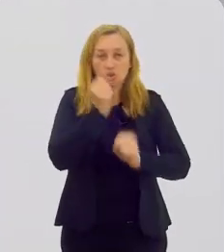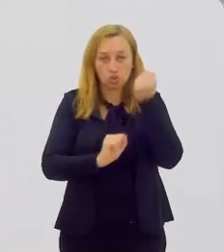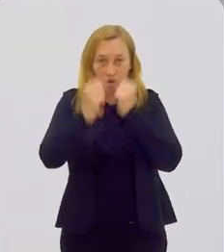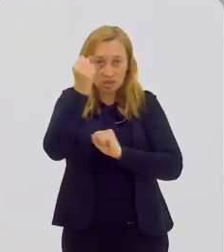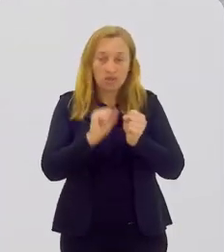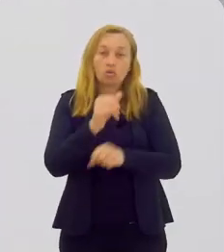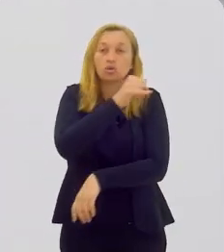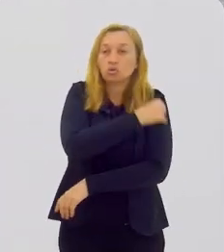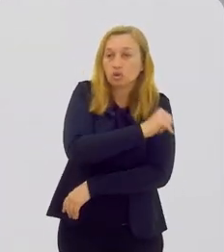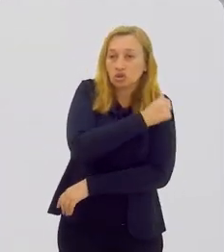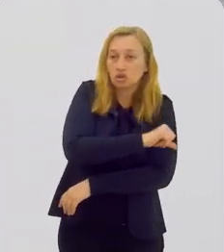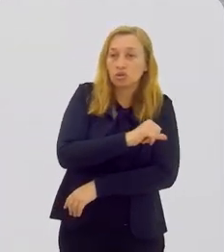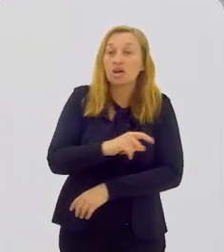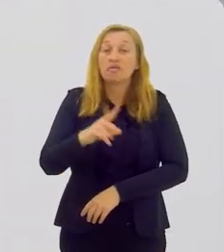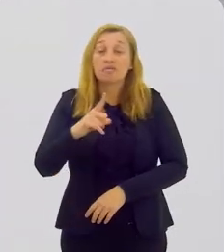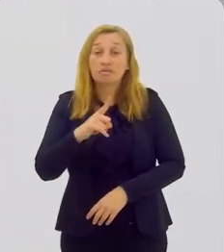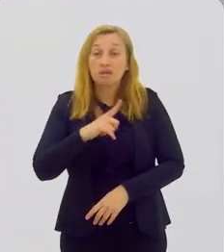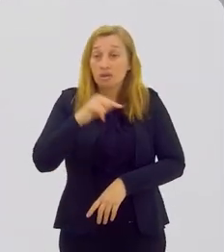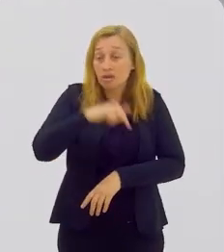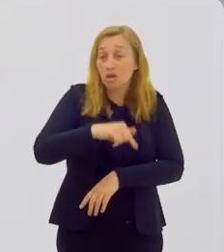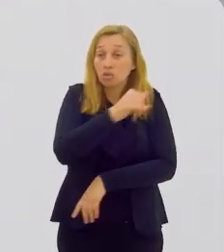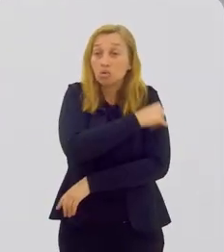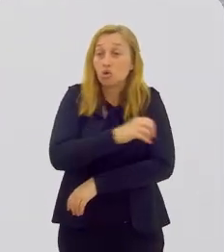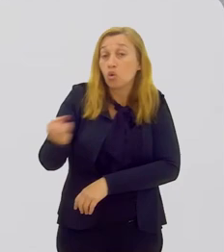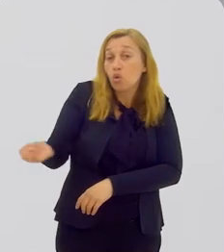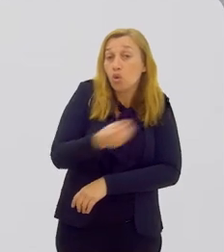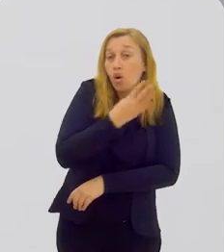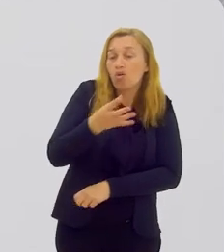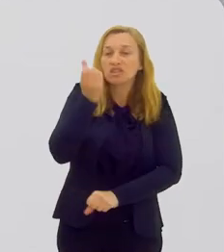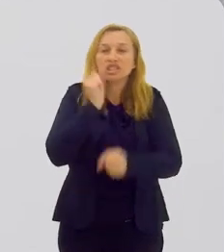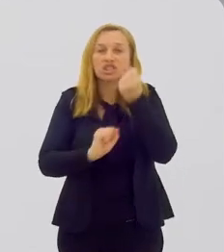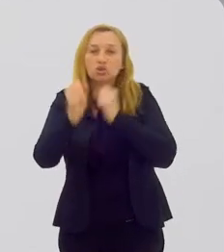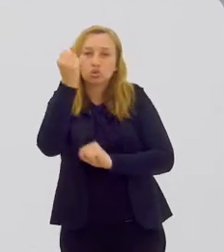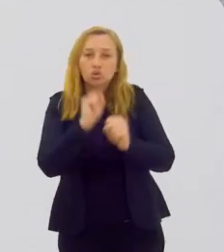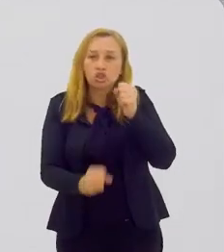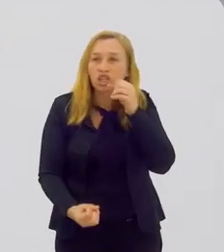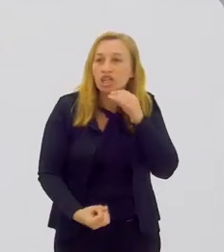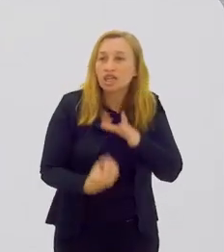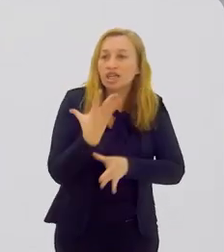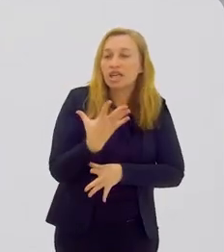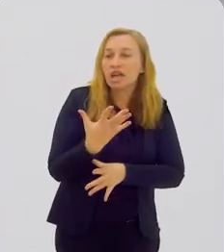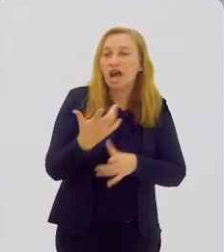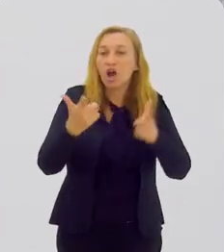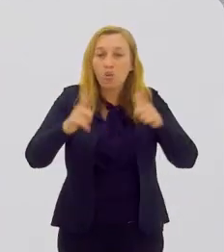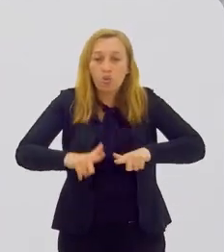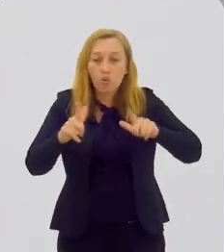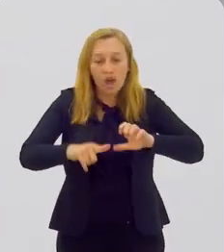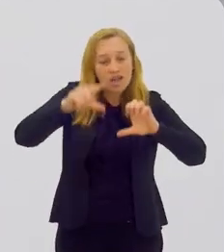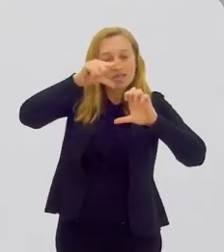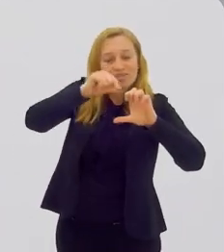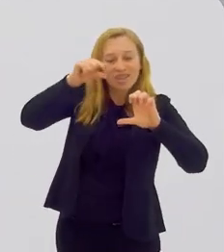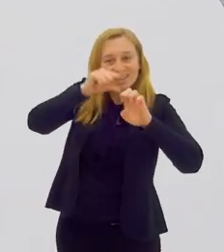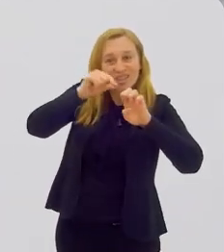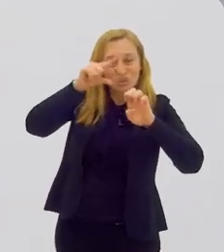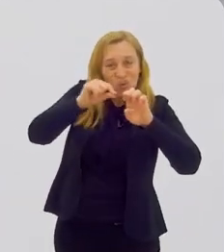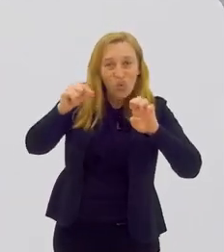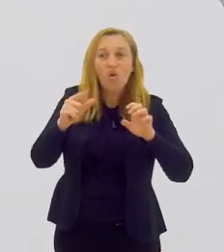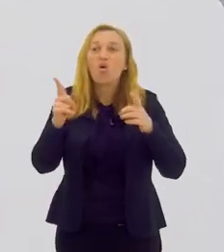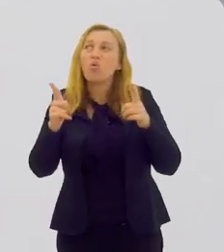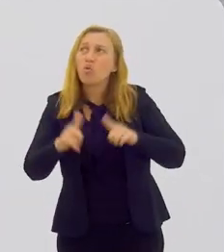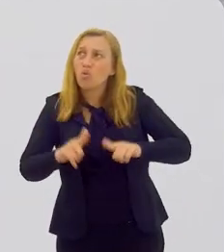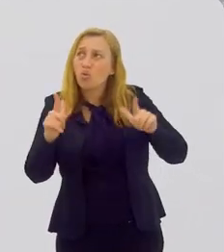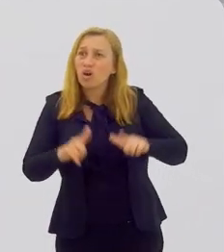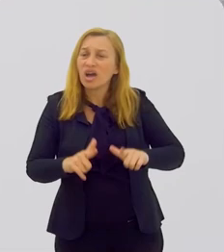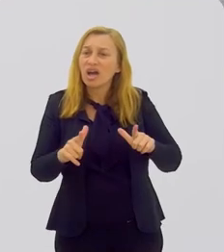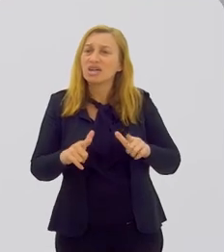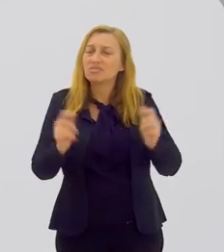é a industrialização do Rio de Janeiro, trazer para o Rio novas indústrias, né? Criar no Rio um ambiente empreendedor, né?